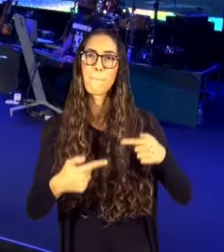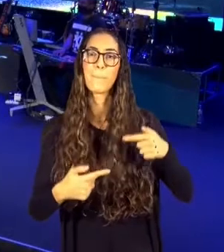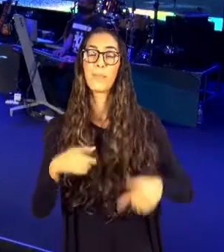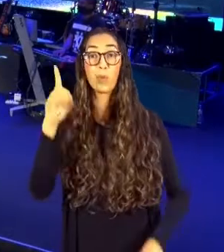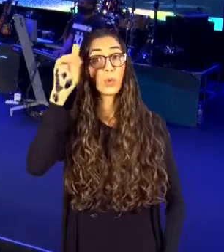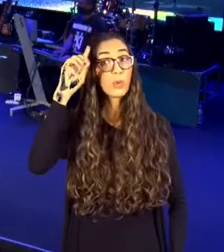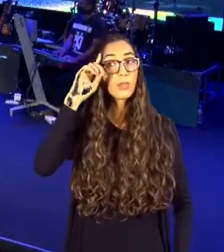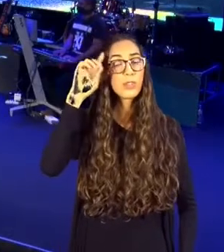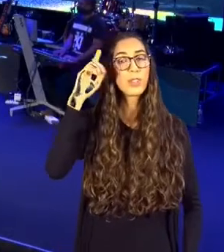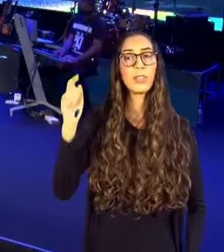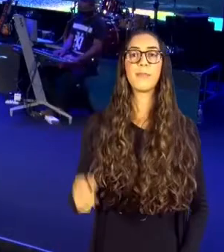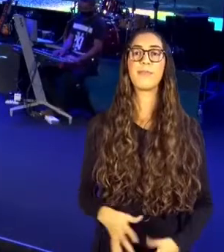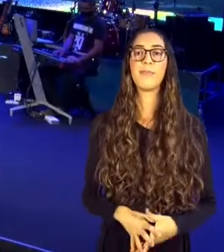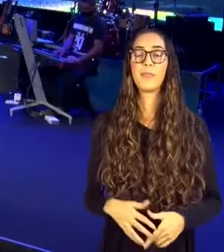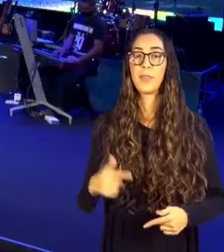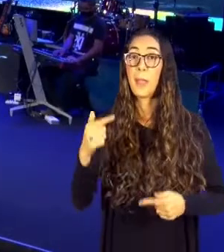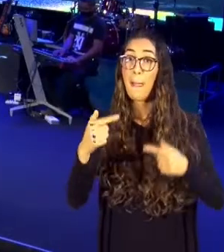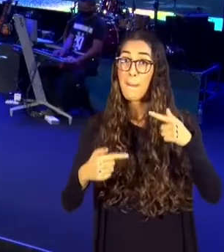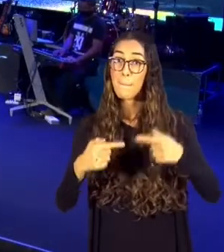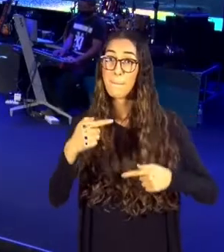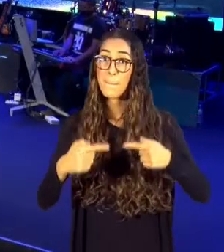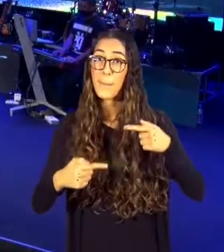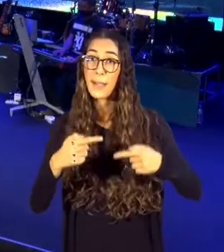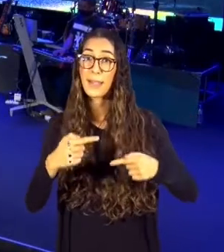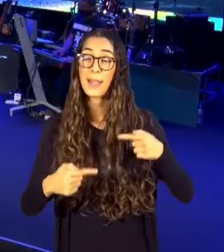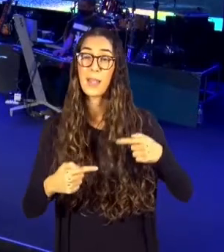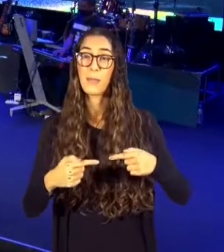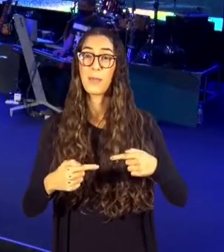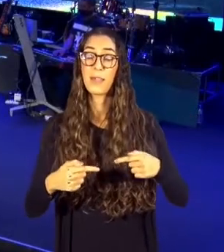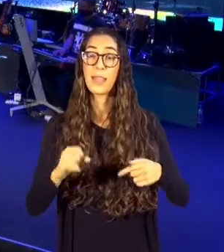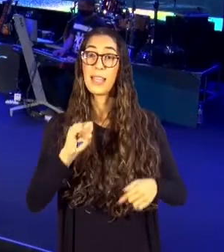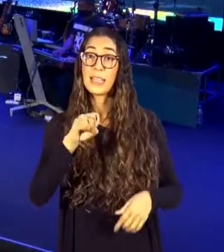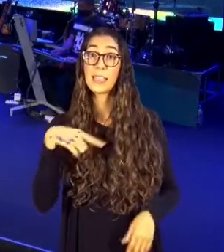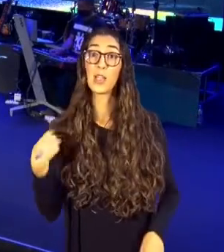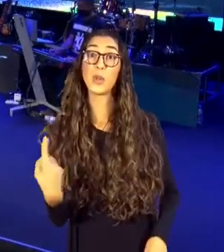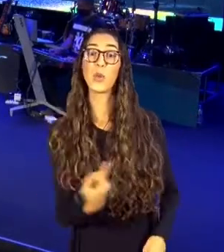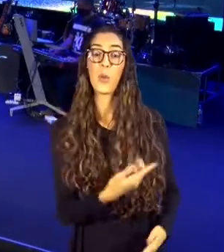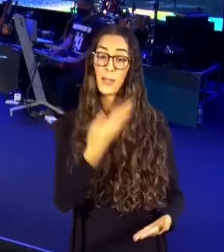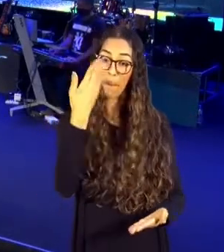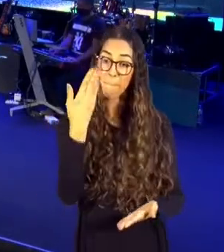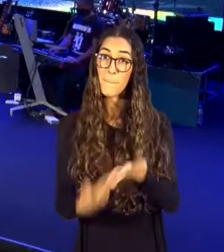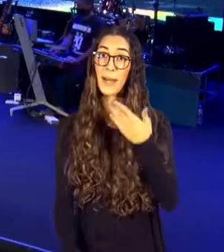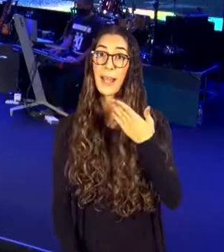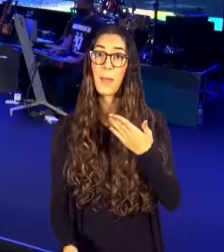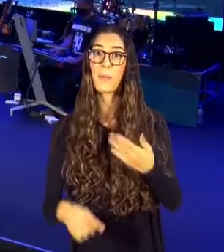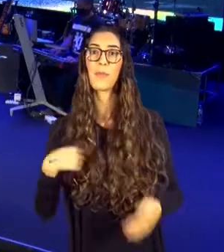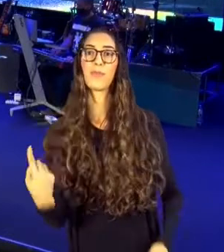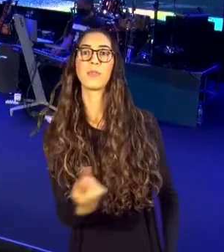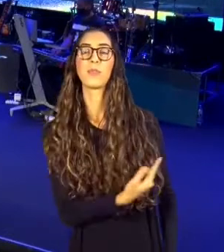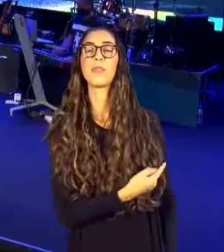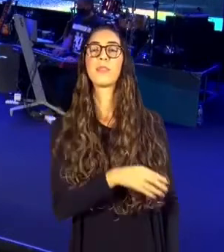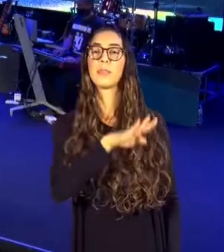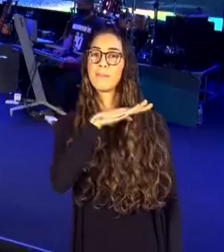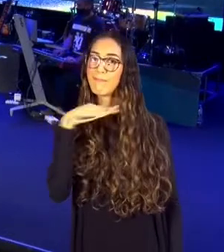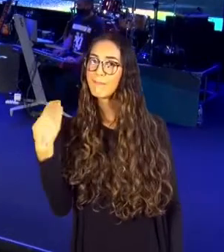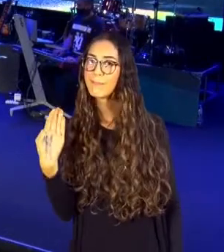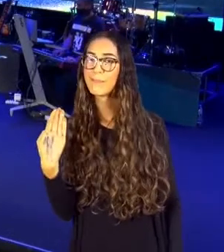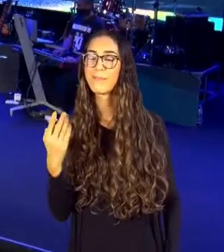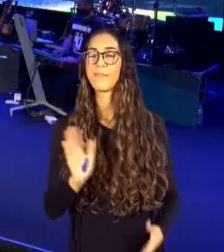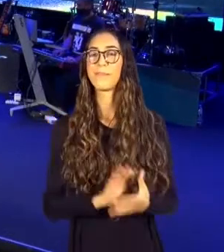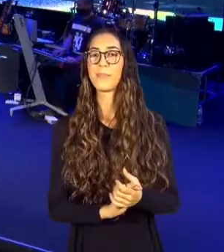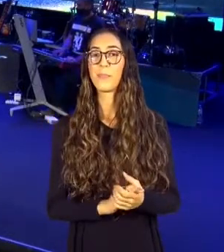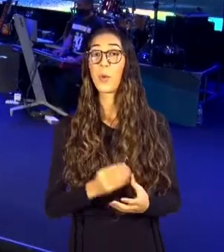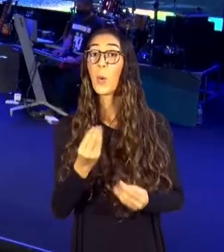Nós estamos vivendo uma guerra. É uma guerra que, se nós perdermos, a gente morre. Quem que está falando em guerra, pastor Ciro? Olha